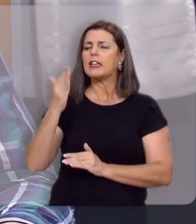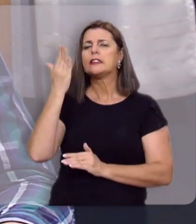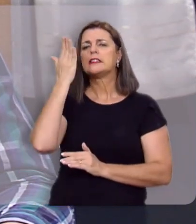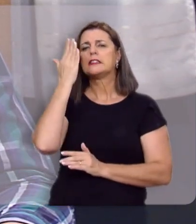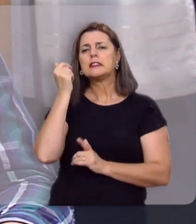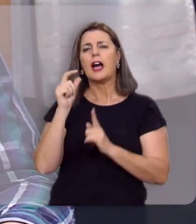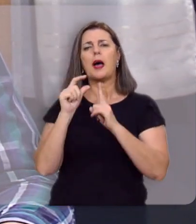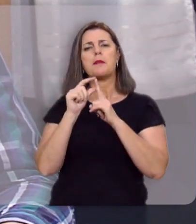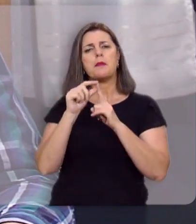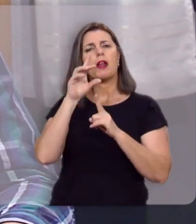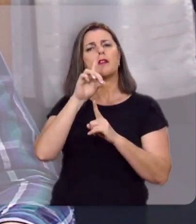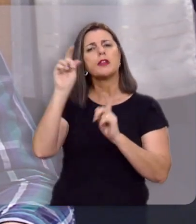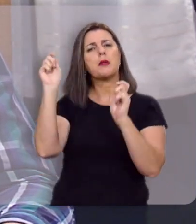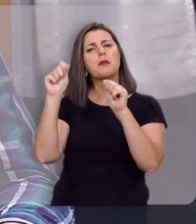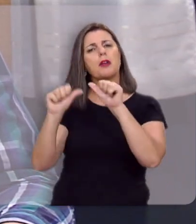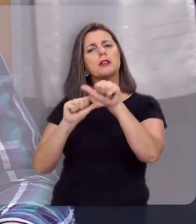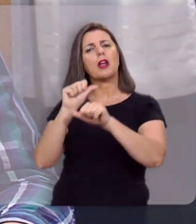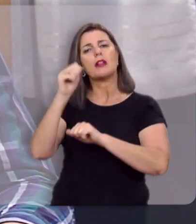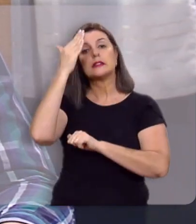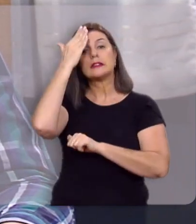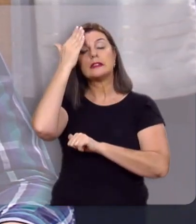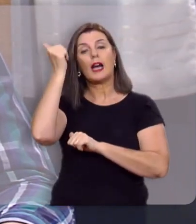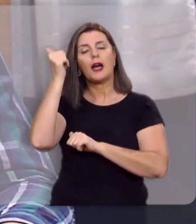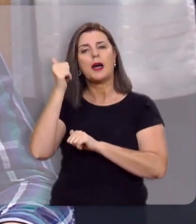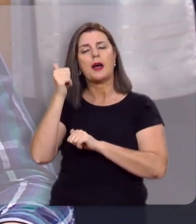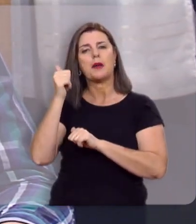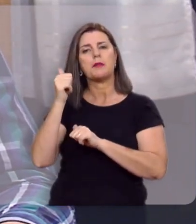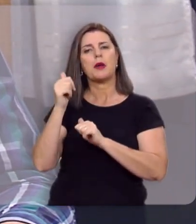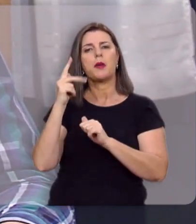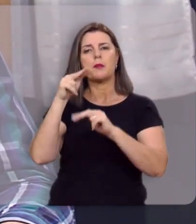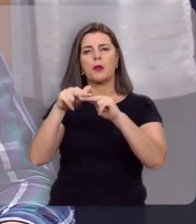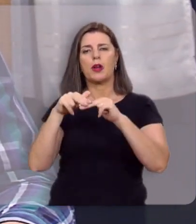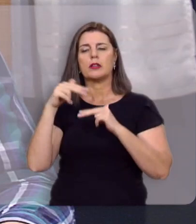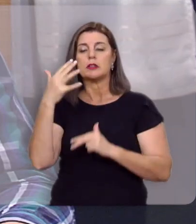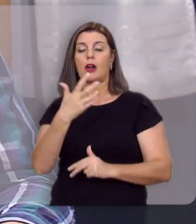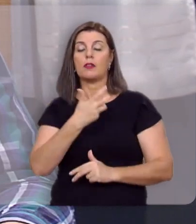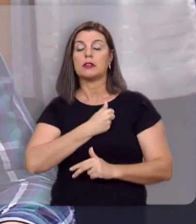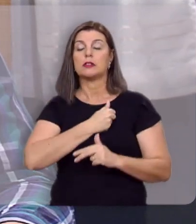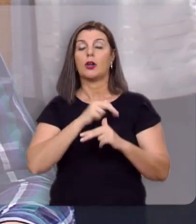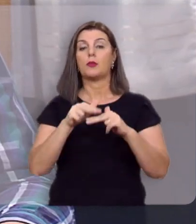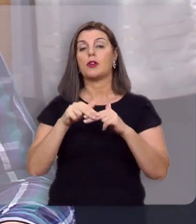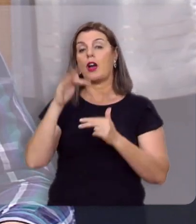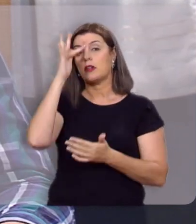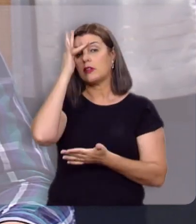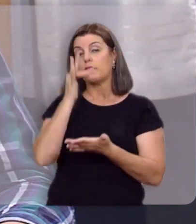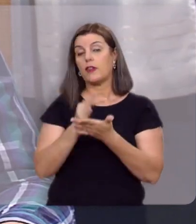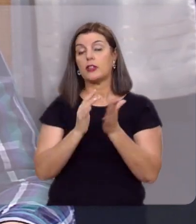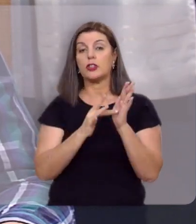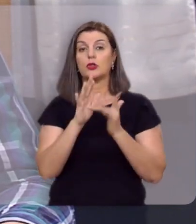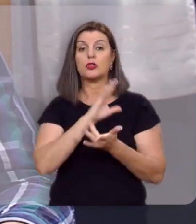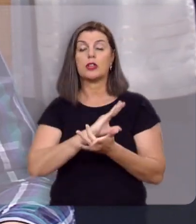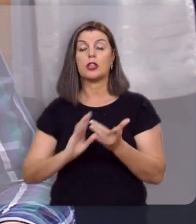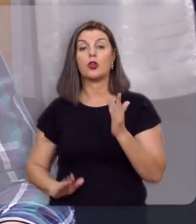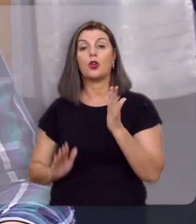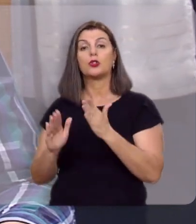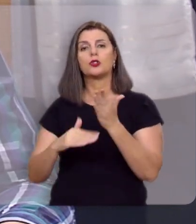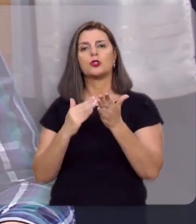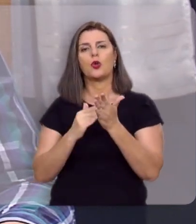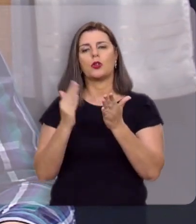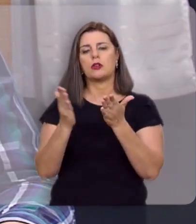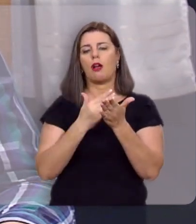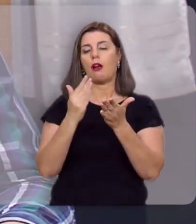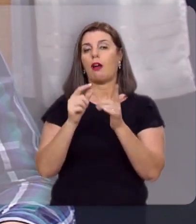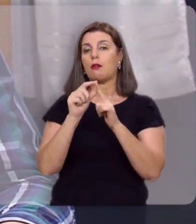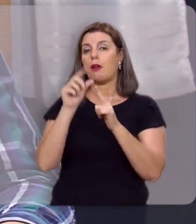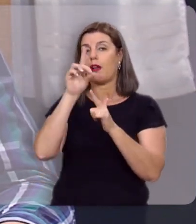as sagradas letras que podem tornar-te sábio para a salvação pela fé em Cristo Jesus. Toda a Escritura é inspirada